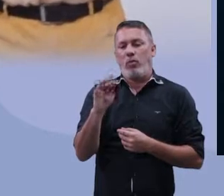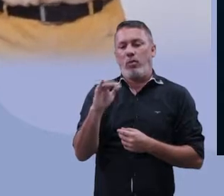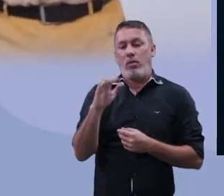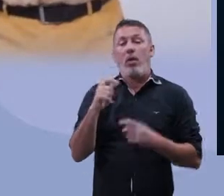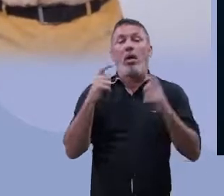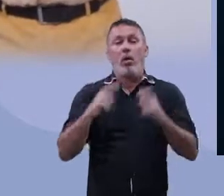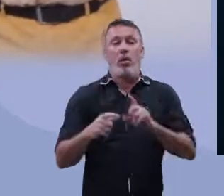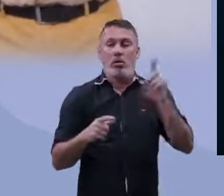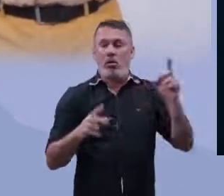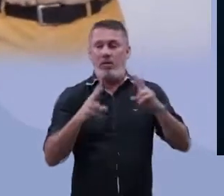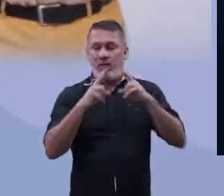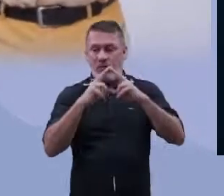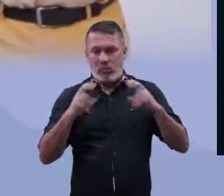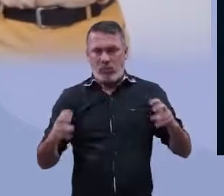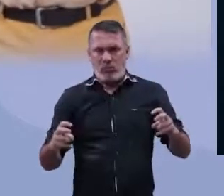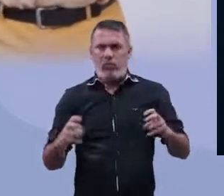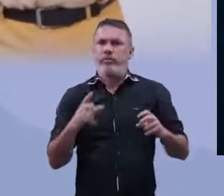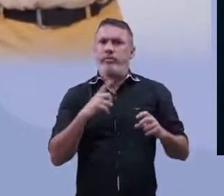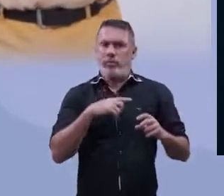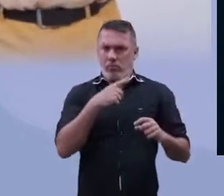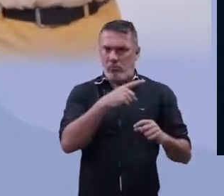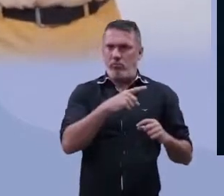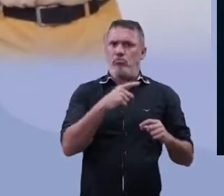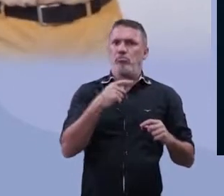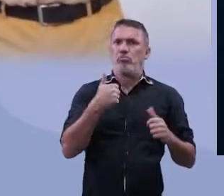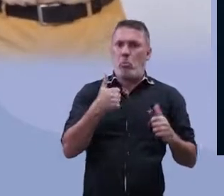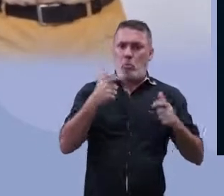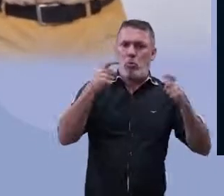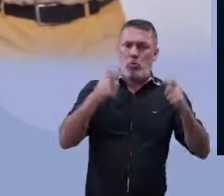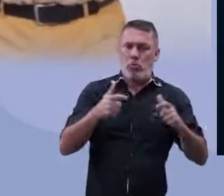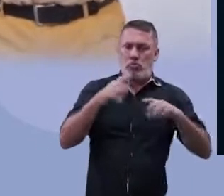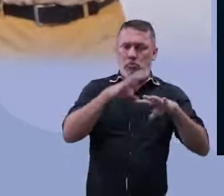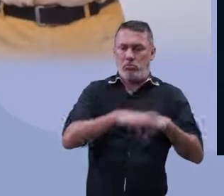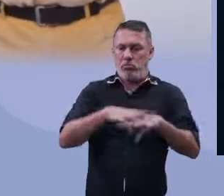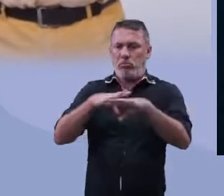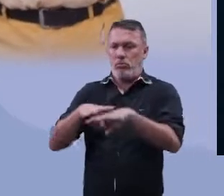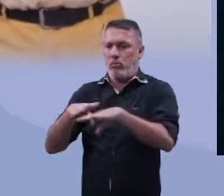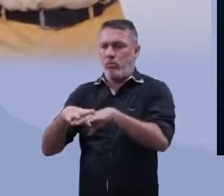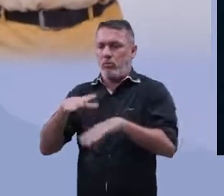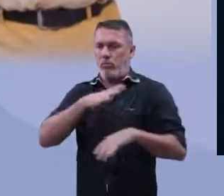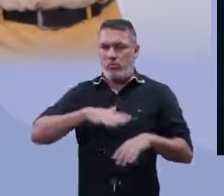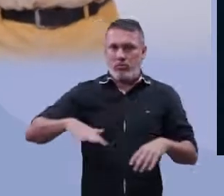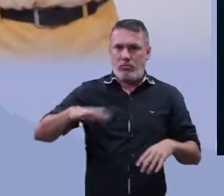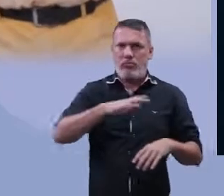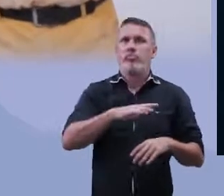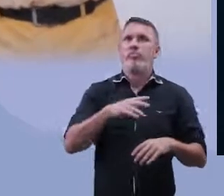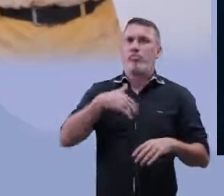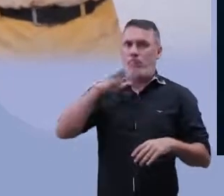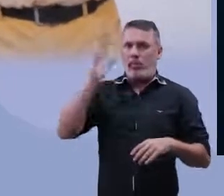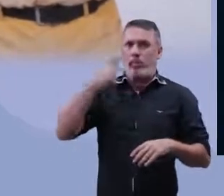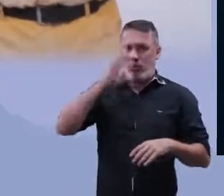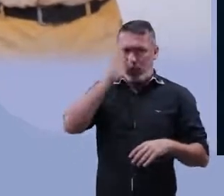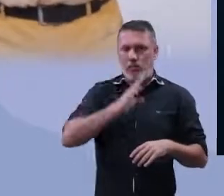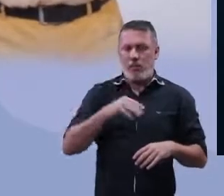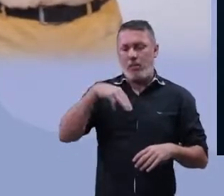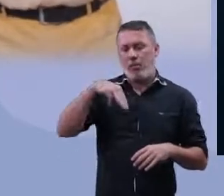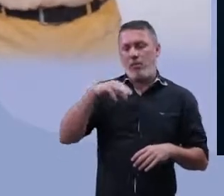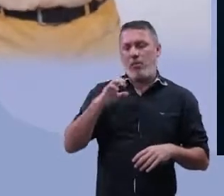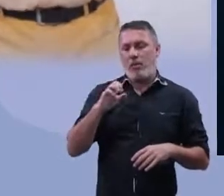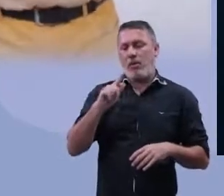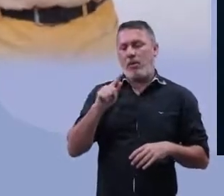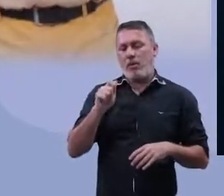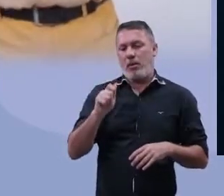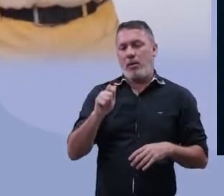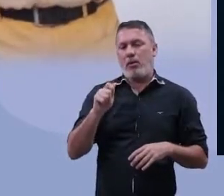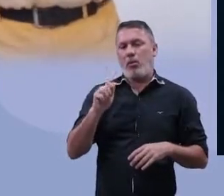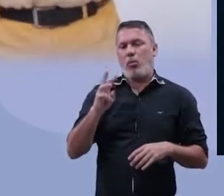uma central fotovoltaica representativa, né, que é a usina, né, de Megawatt. A usina Megawatt, nessa